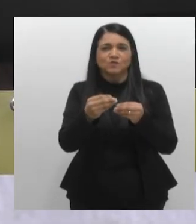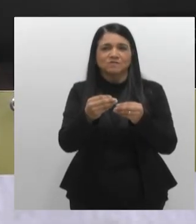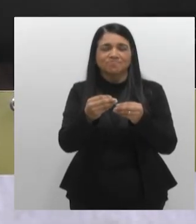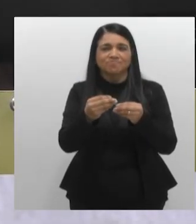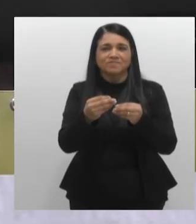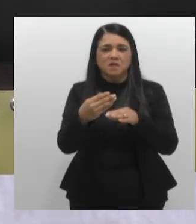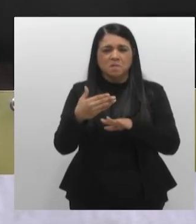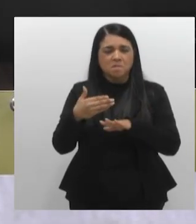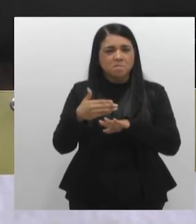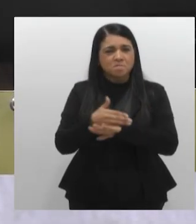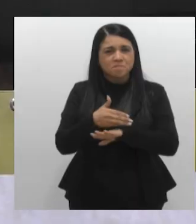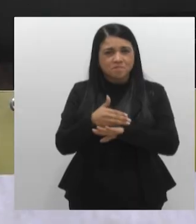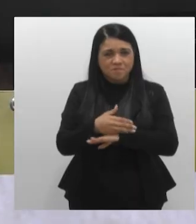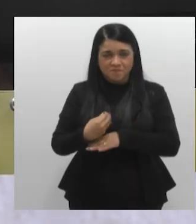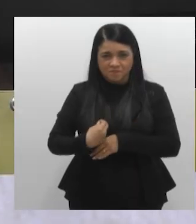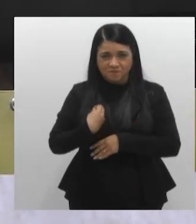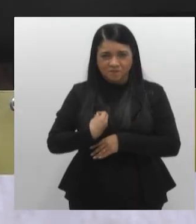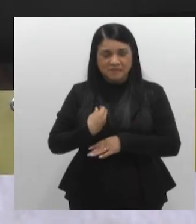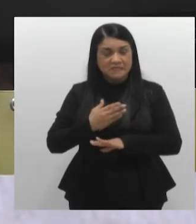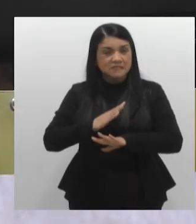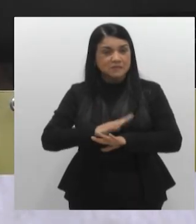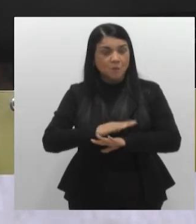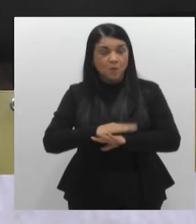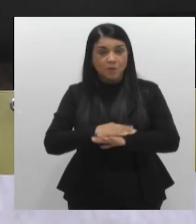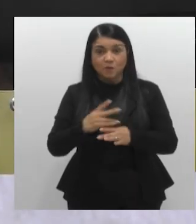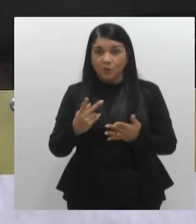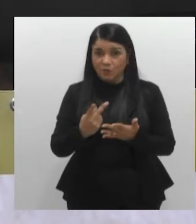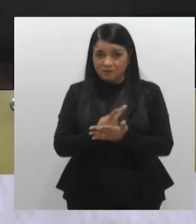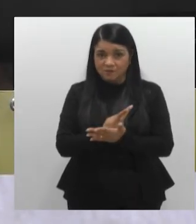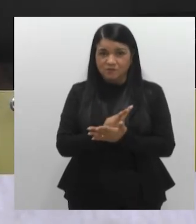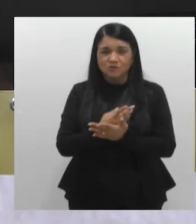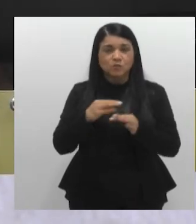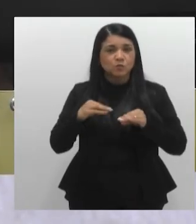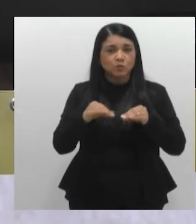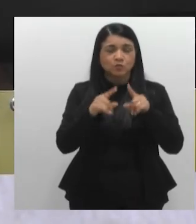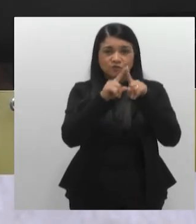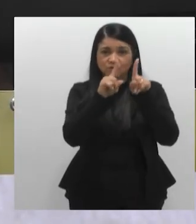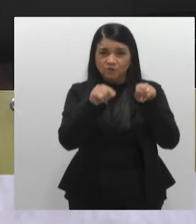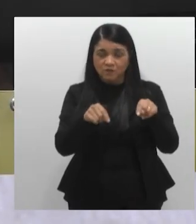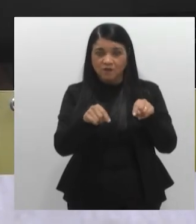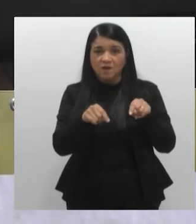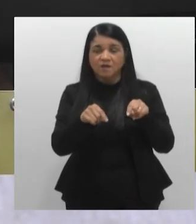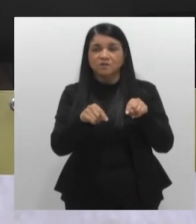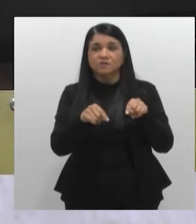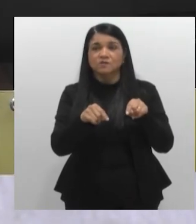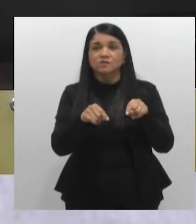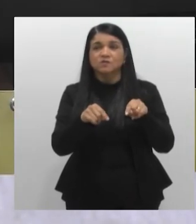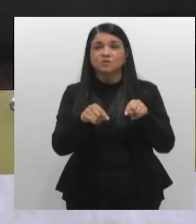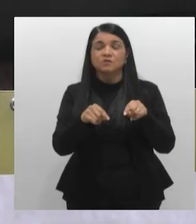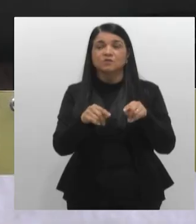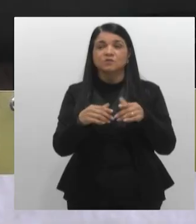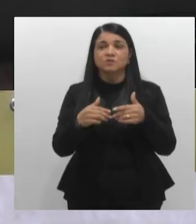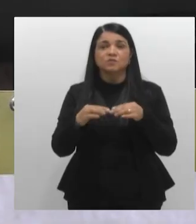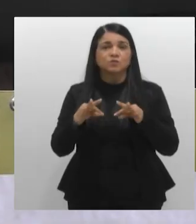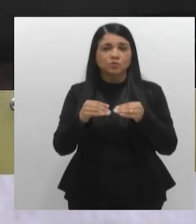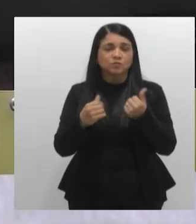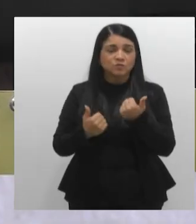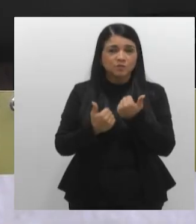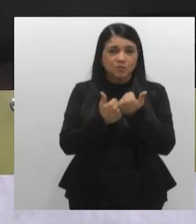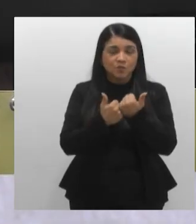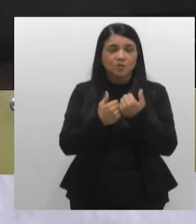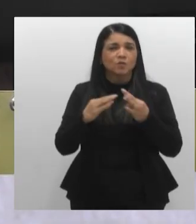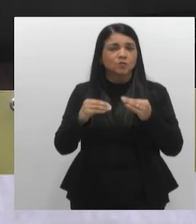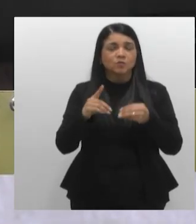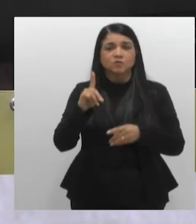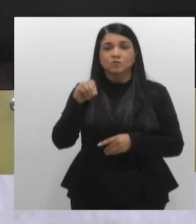fizeram este momento acontecer, a todos os funcionários, colaboradores. Mais uma vez agradecendo ao Dom Orani,